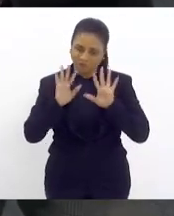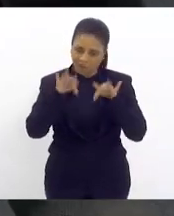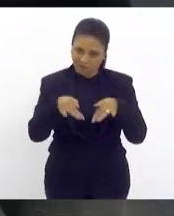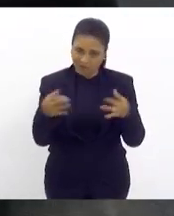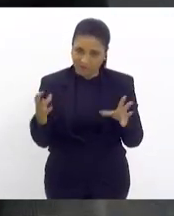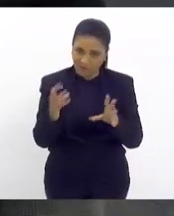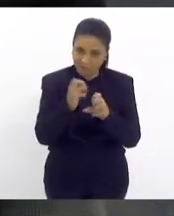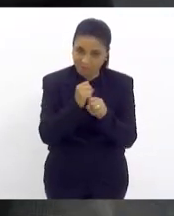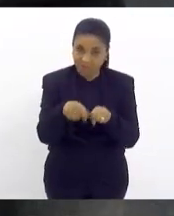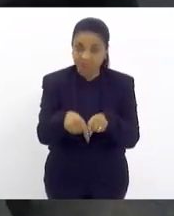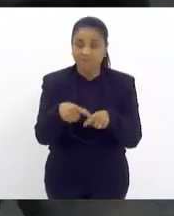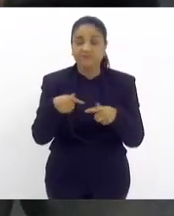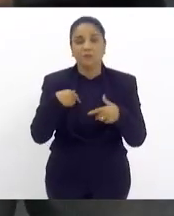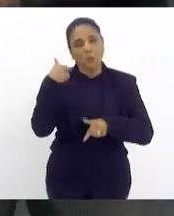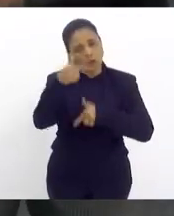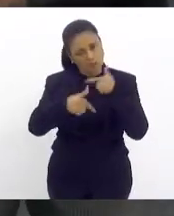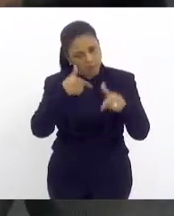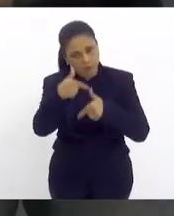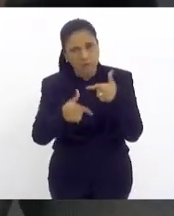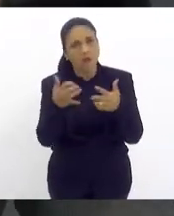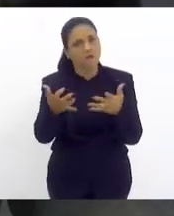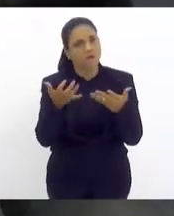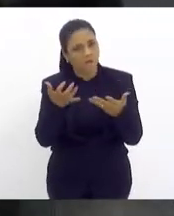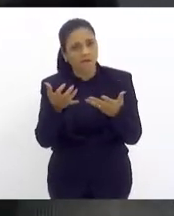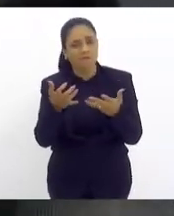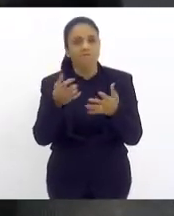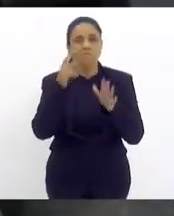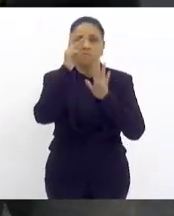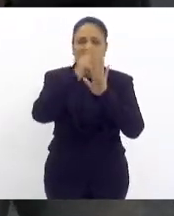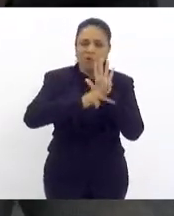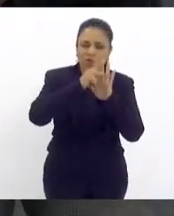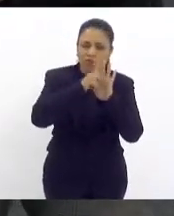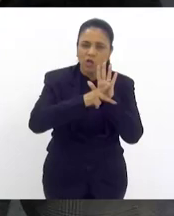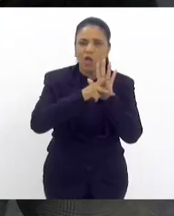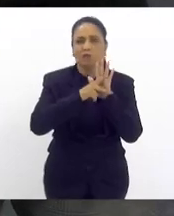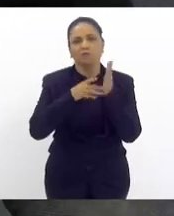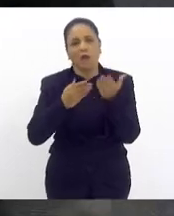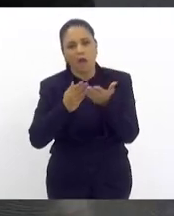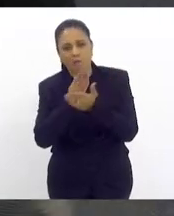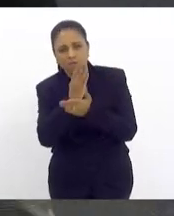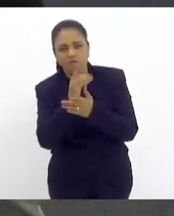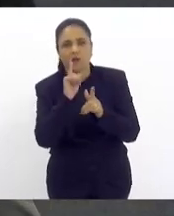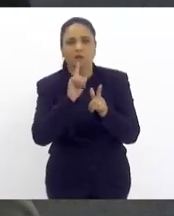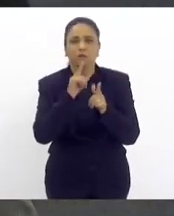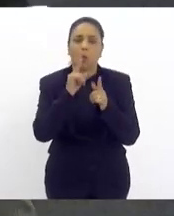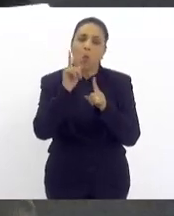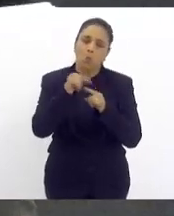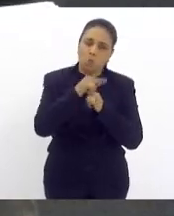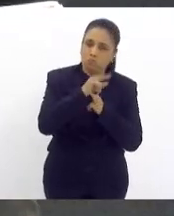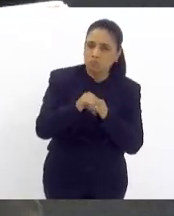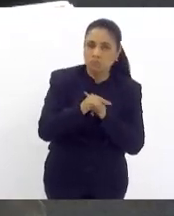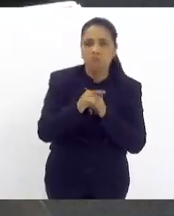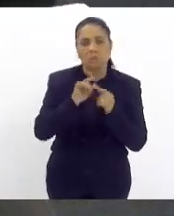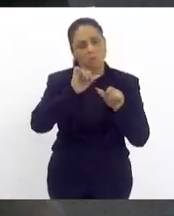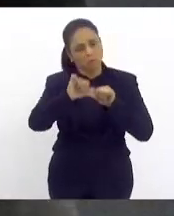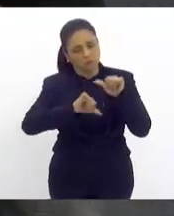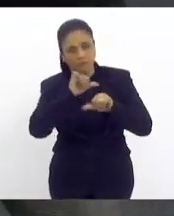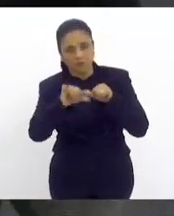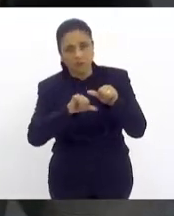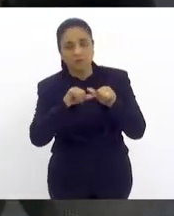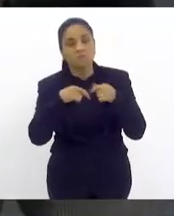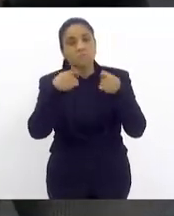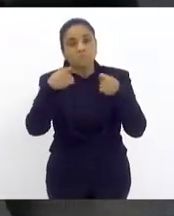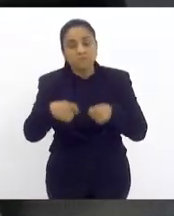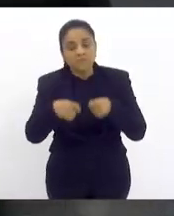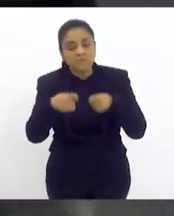nós queremos trabalhar todos nós os projetos podem ser aprovados rejeitados modificados mas é importante que os